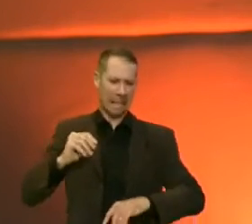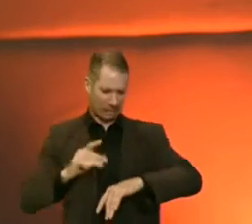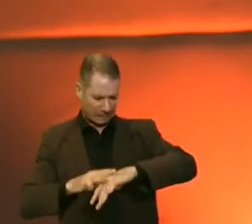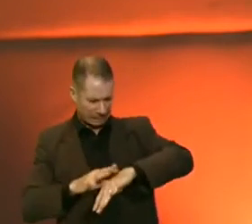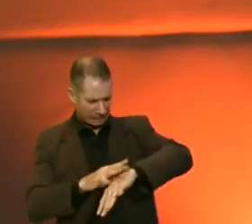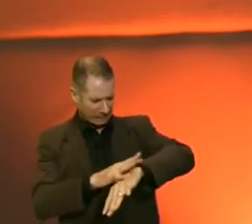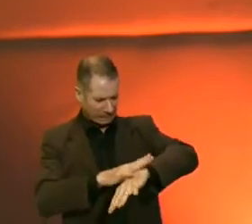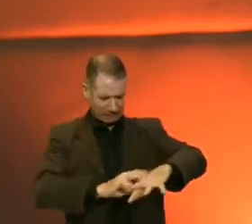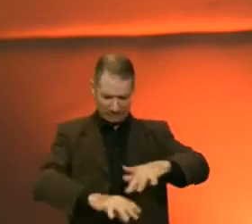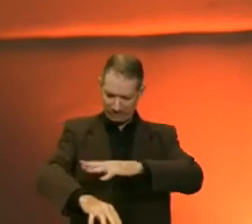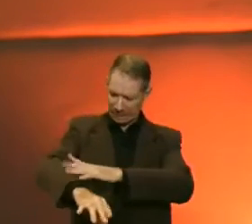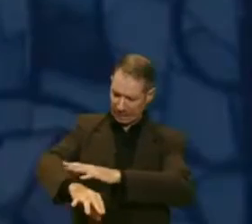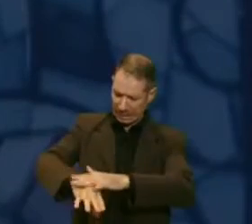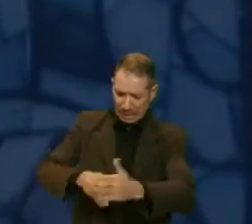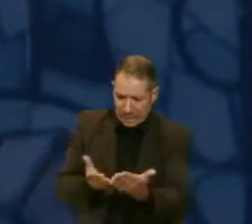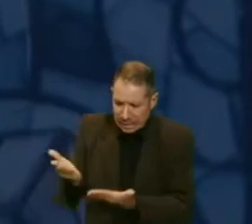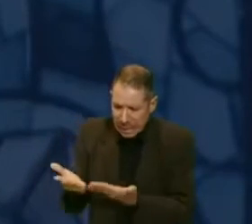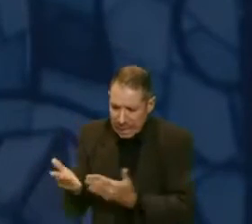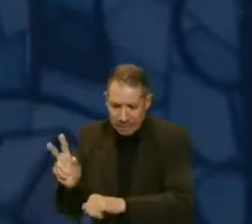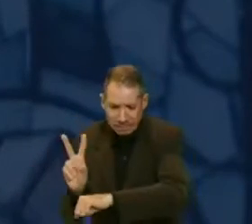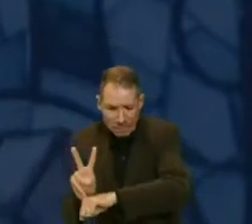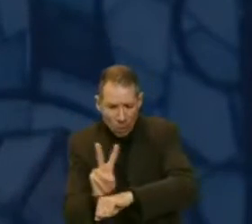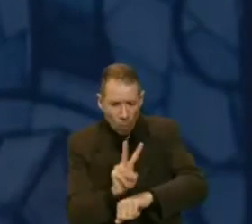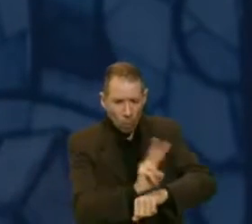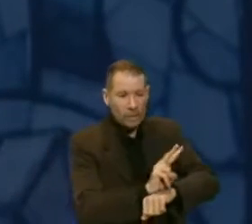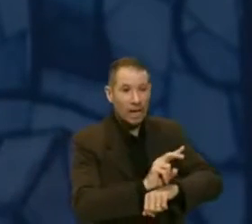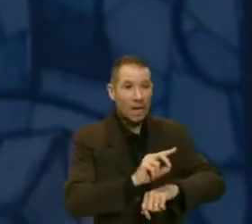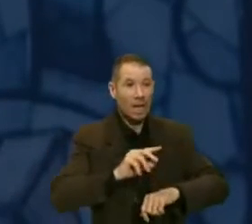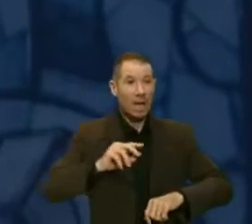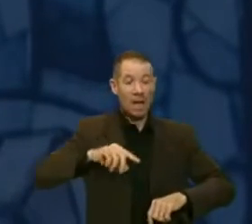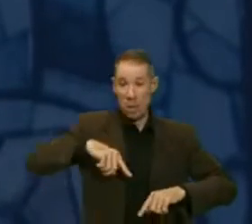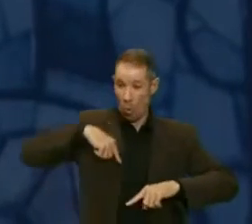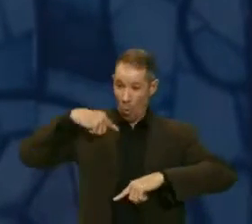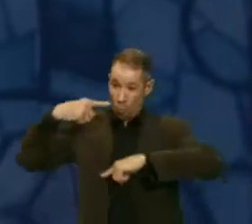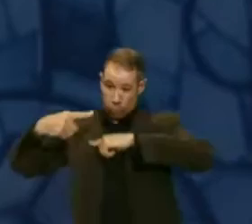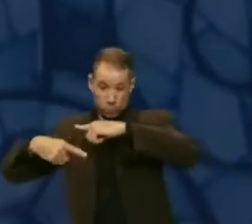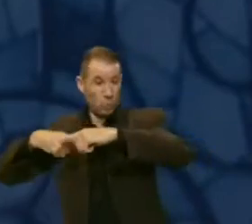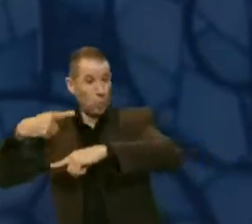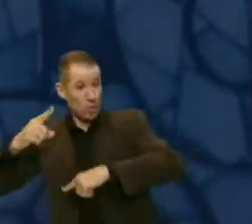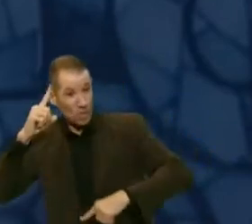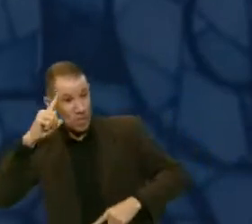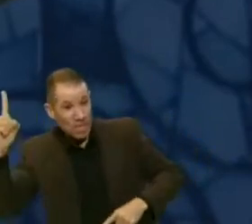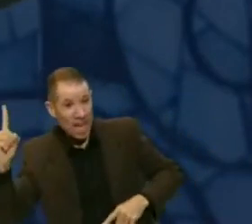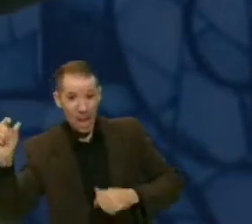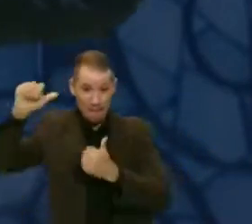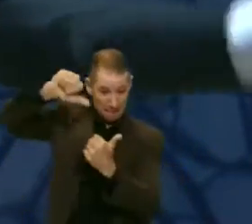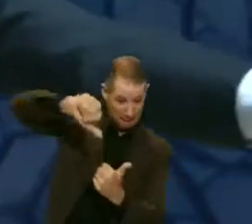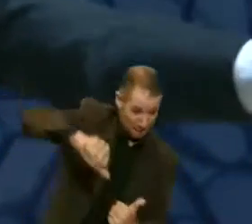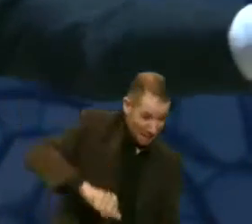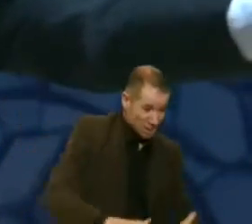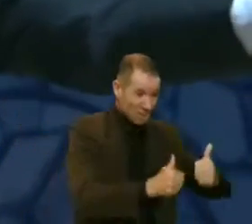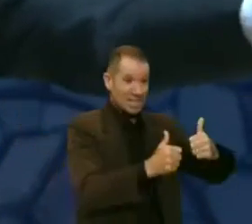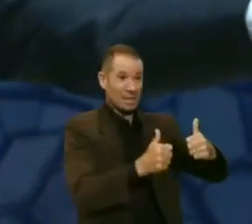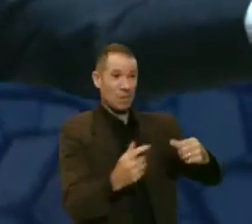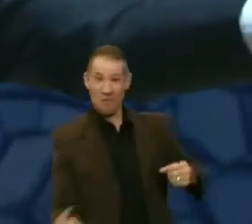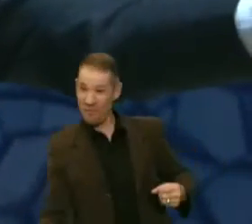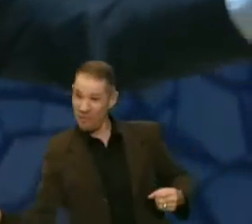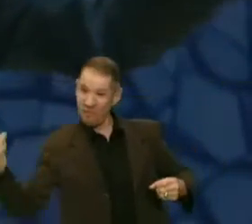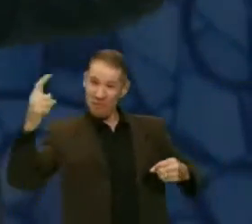seus machucados. No dia seguinte ele é batizado pelo apóstolo Paulo e eles voltam para a cadeia